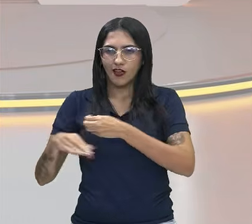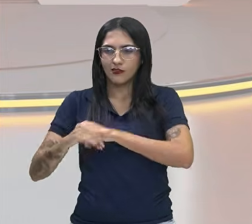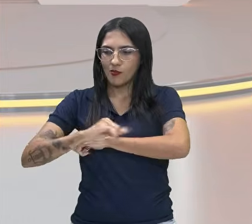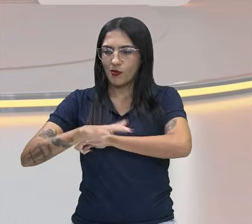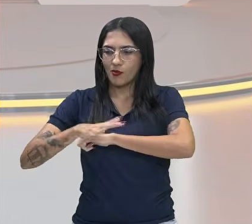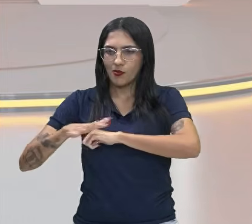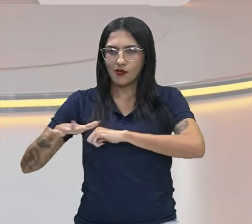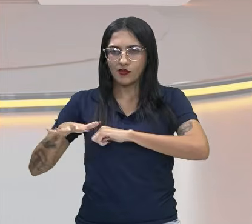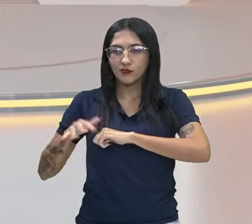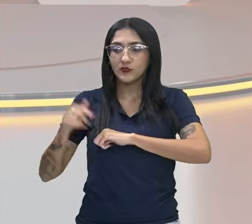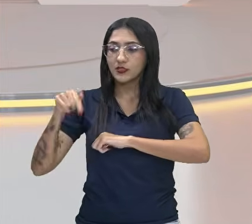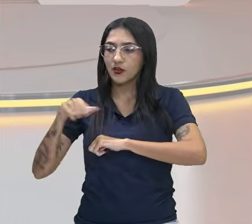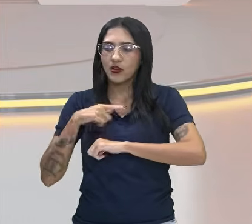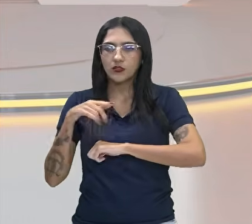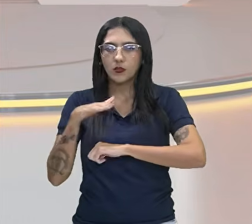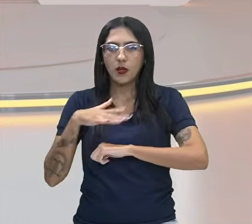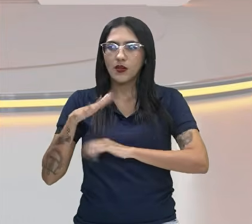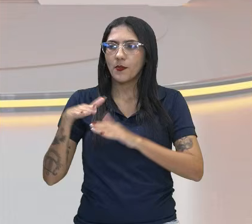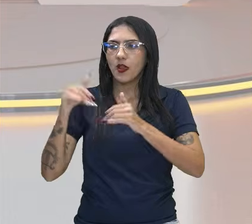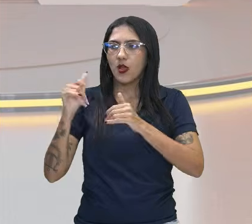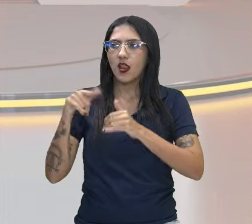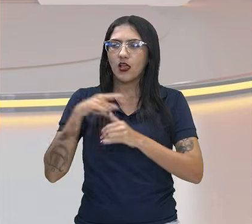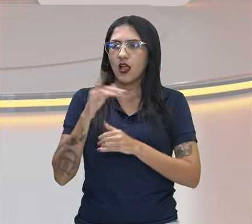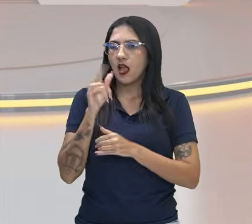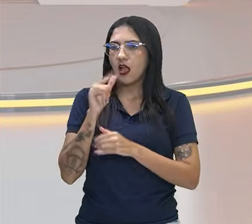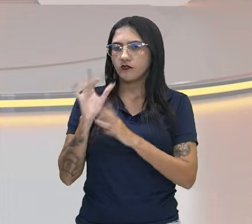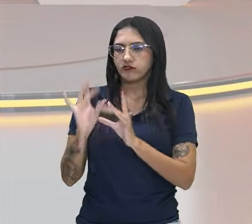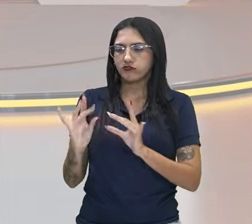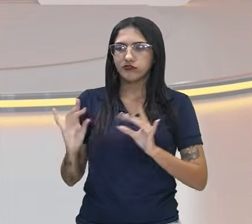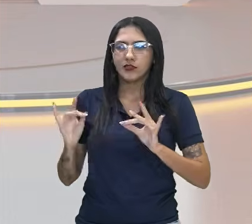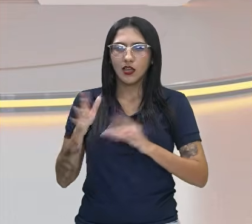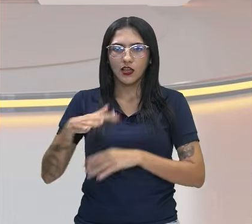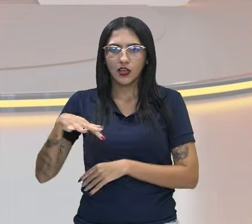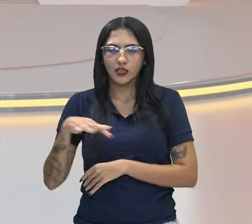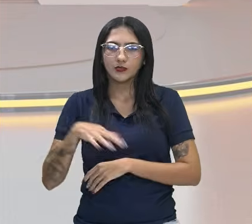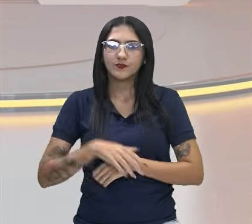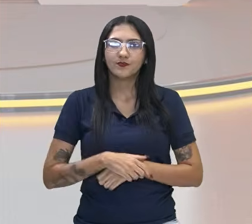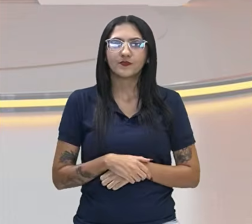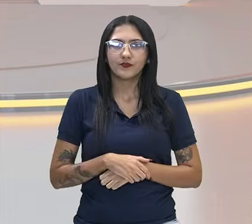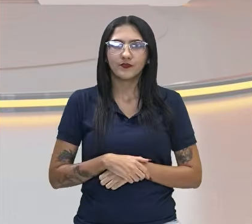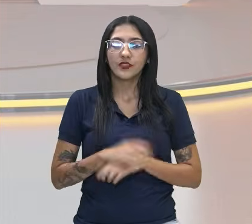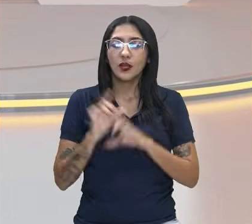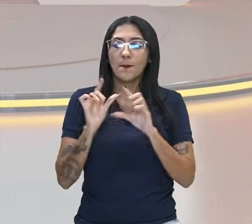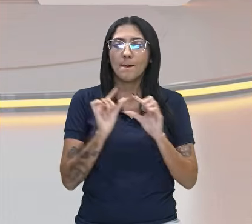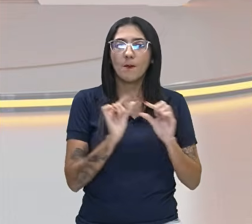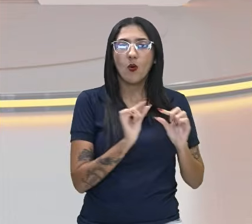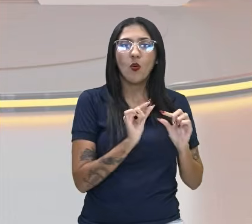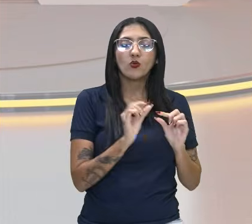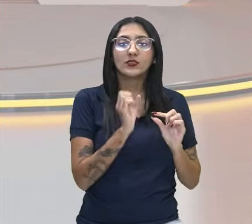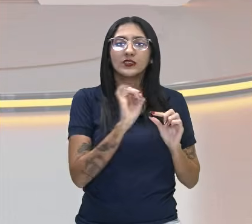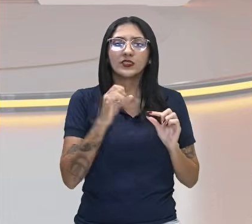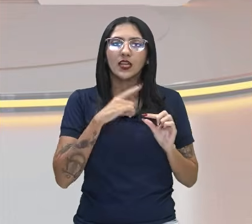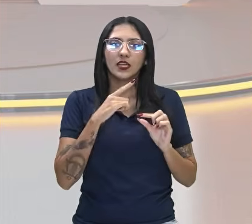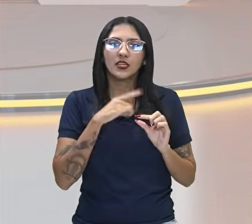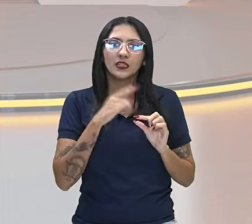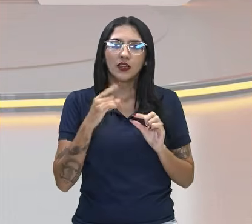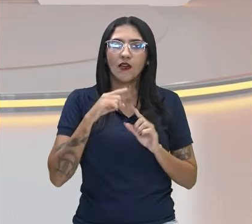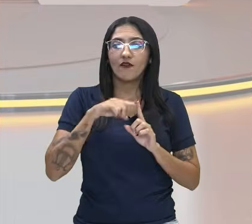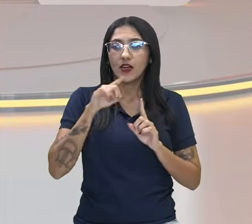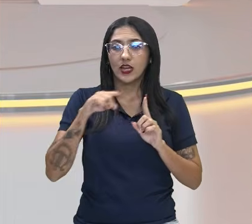localidade, acaba sendo mais úmido, né? Aqui ali aquela parte do clima. E menor vai ser ali a variação